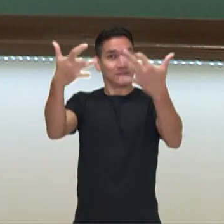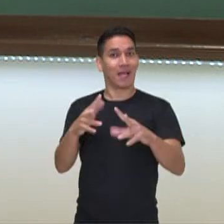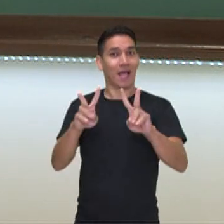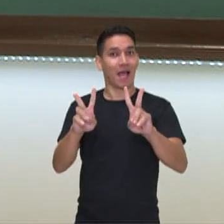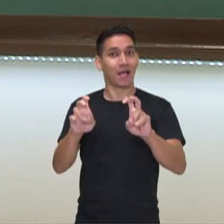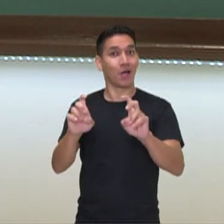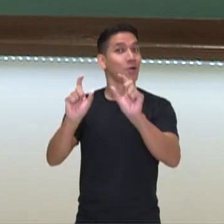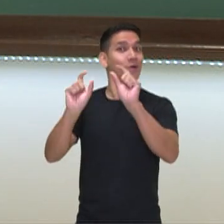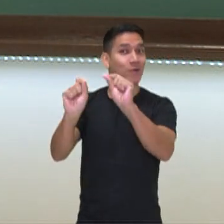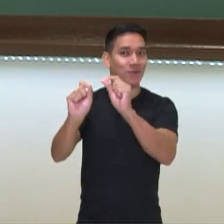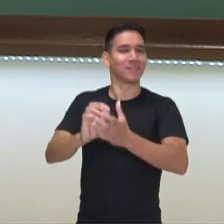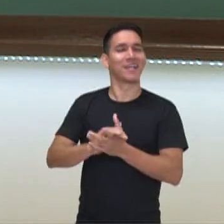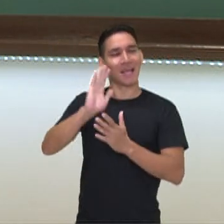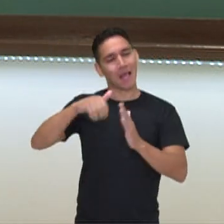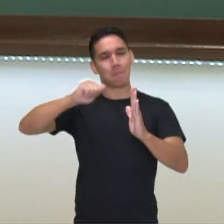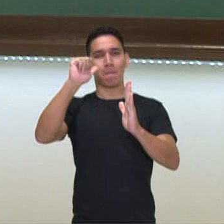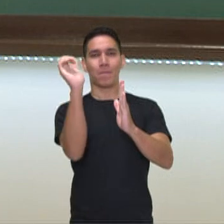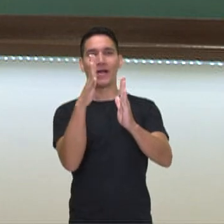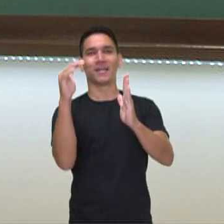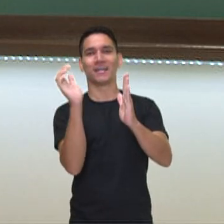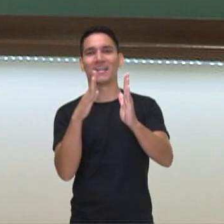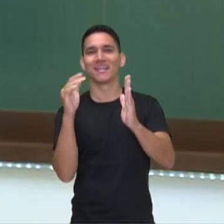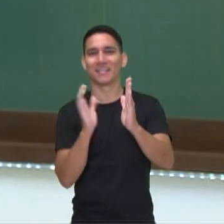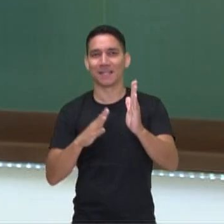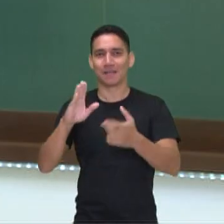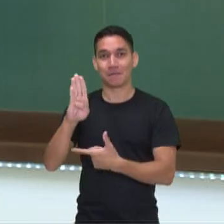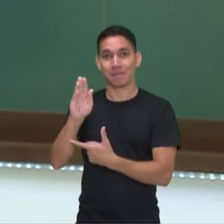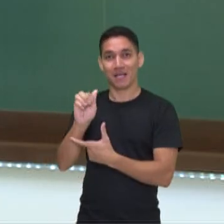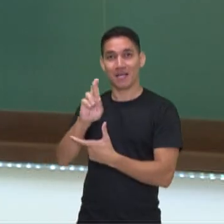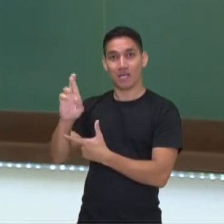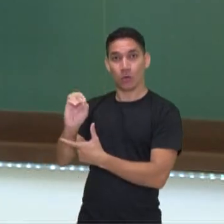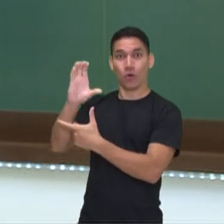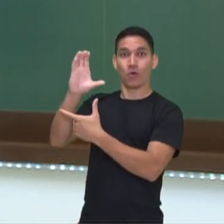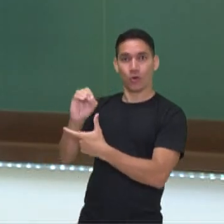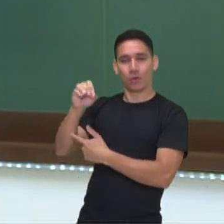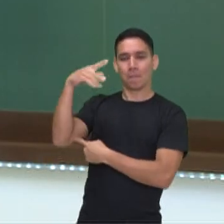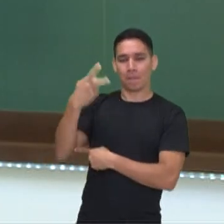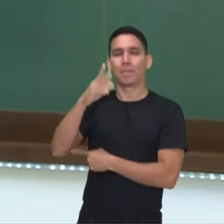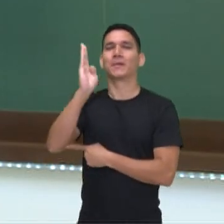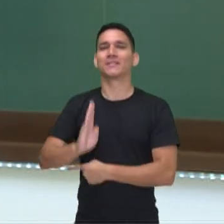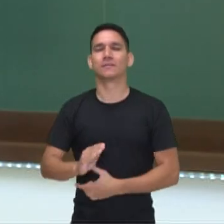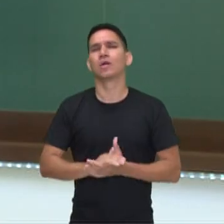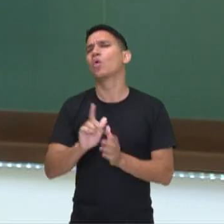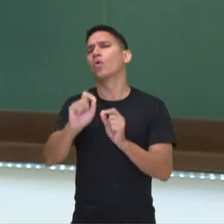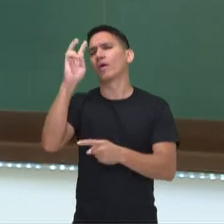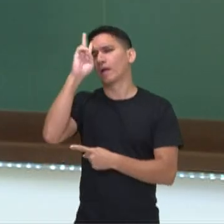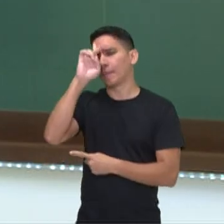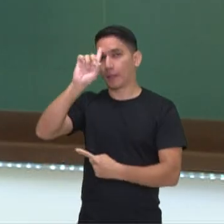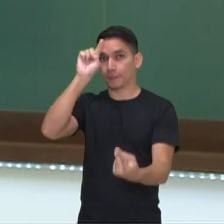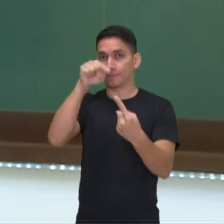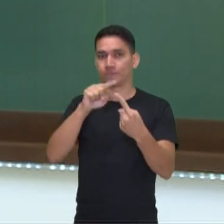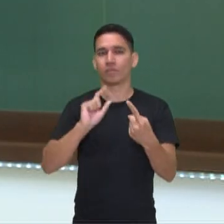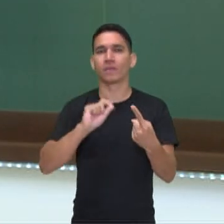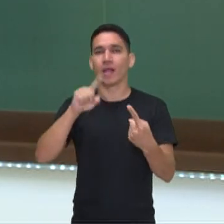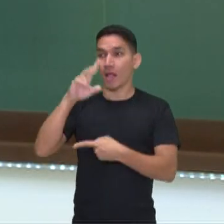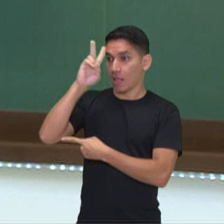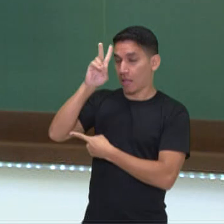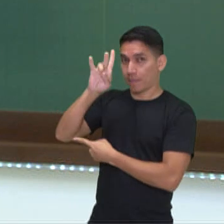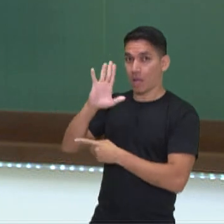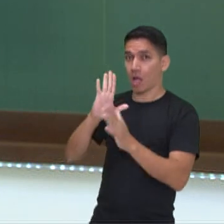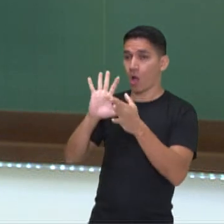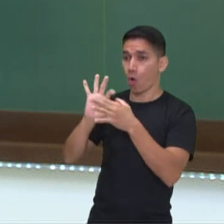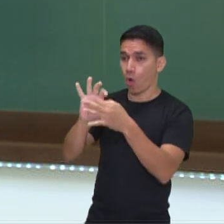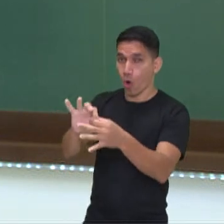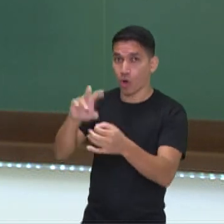falar sobre barroco, barroco brasileiro. O que a gente vai fazer? Relembrar primeiro o contexto histórico do barroco